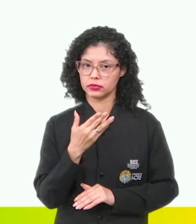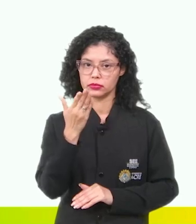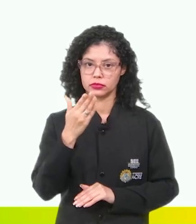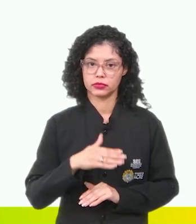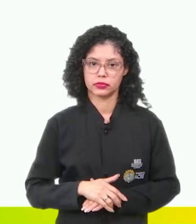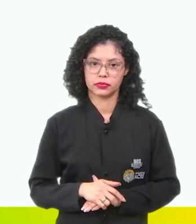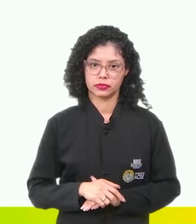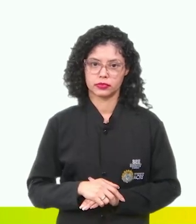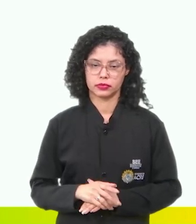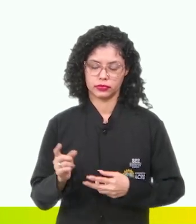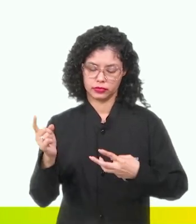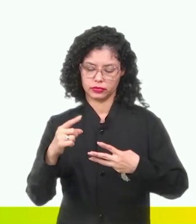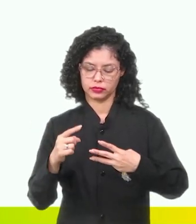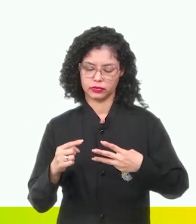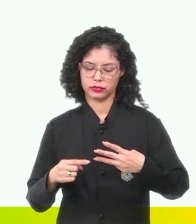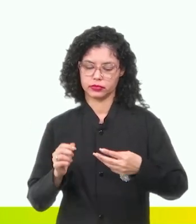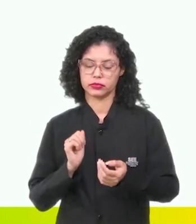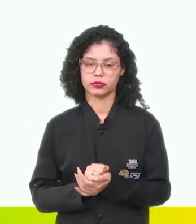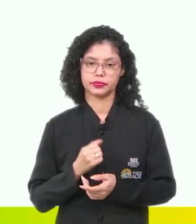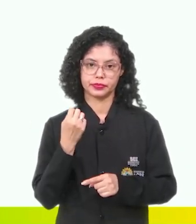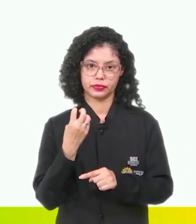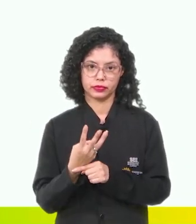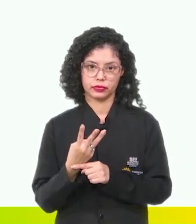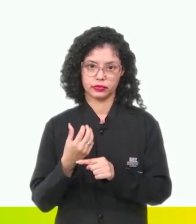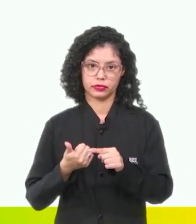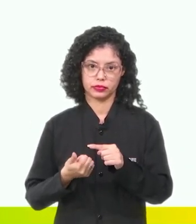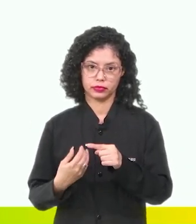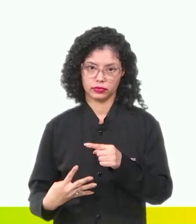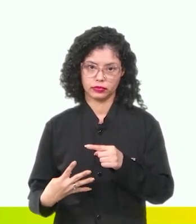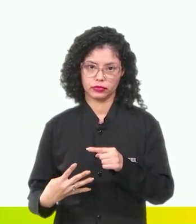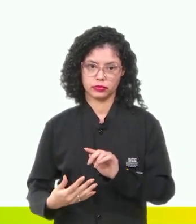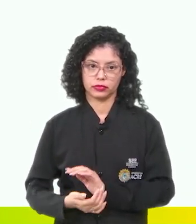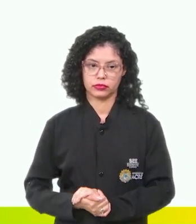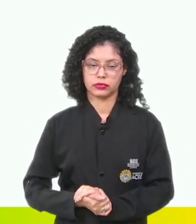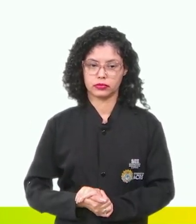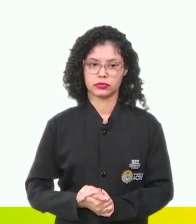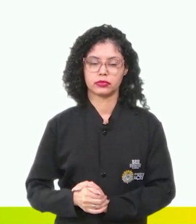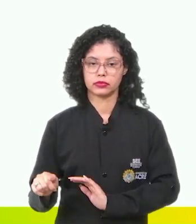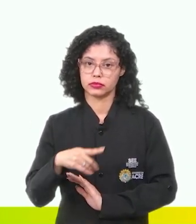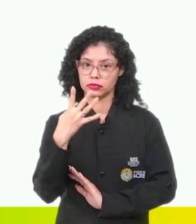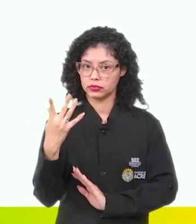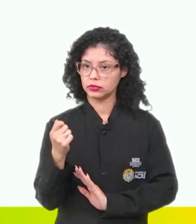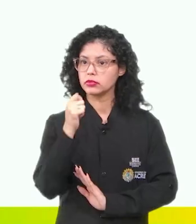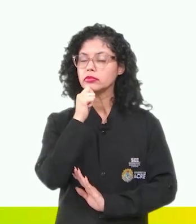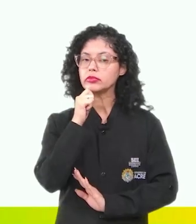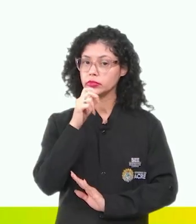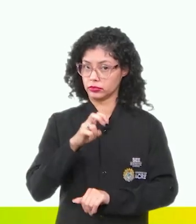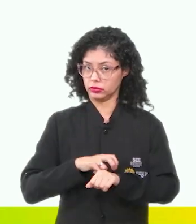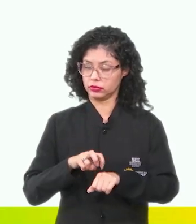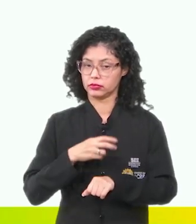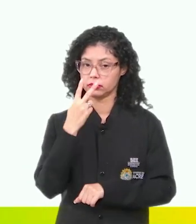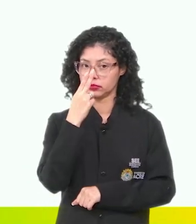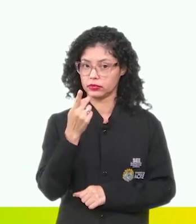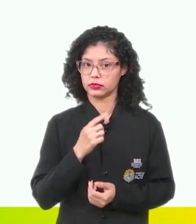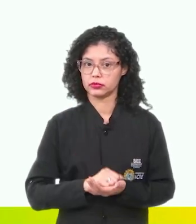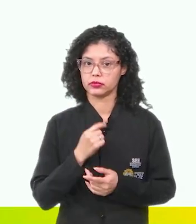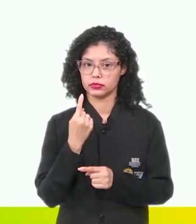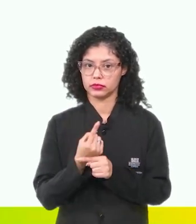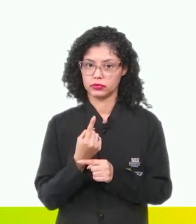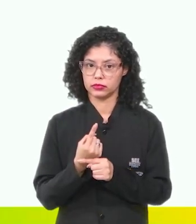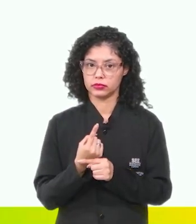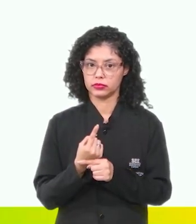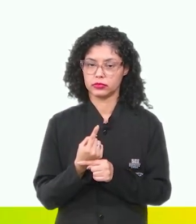vocês? 3, né? 3 sobre quanto? 4. E quantas verdes tá aparecendo para você? 1.